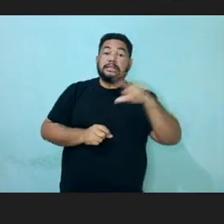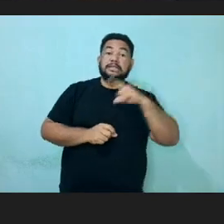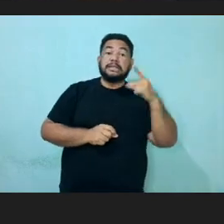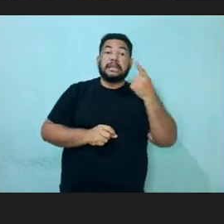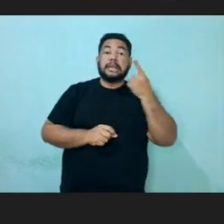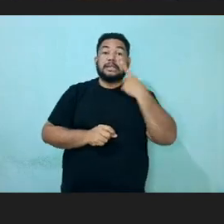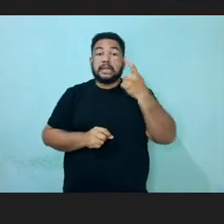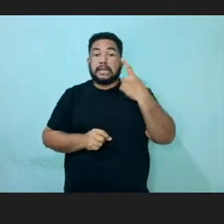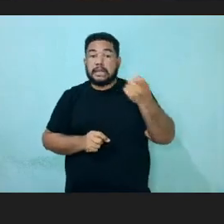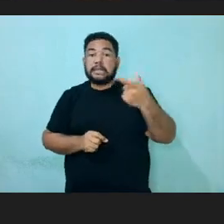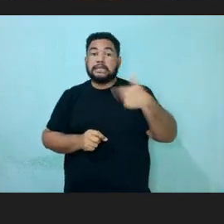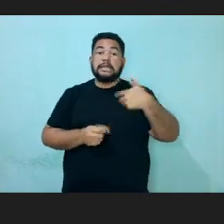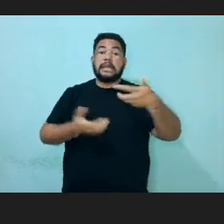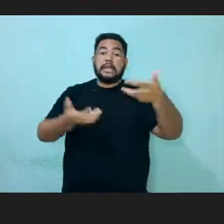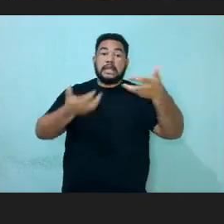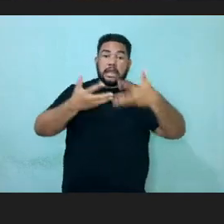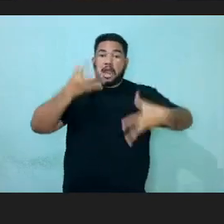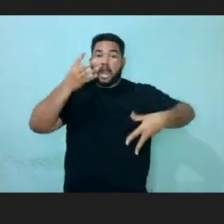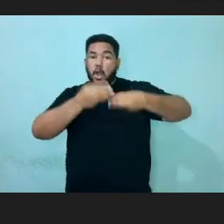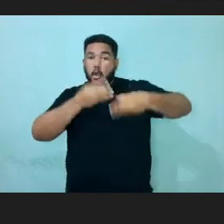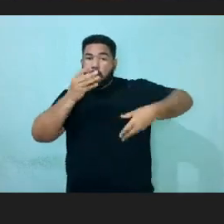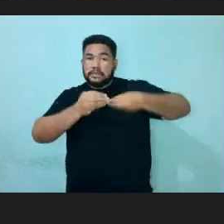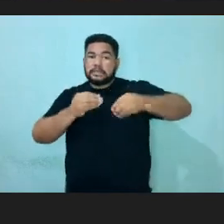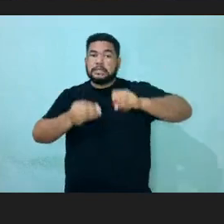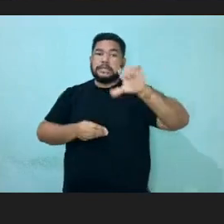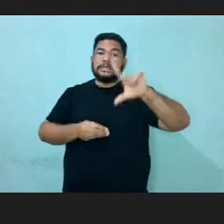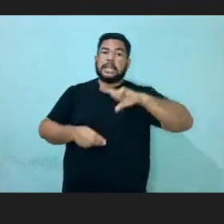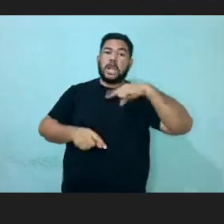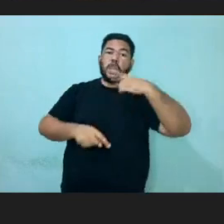impressão, alguma coisa que ficou com dúvida?